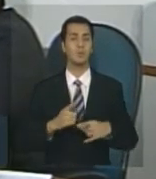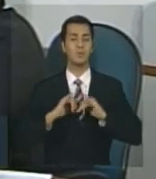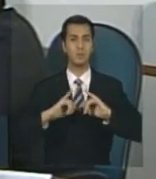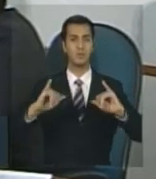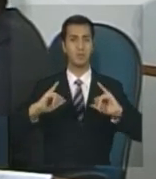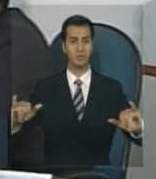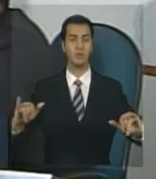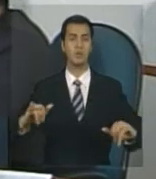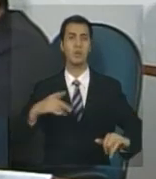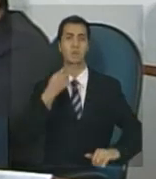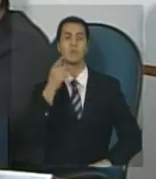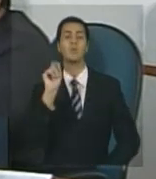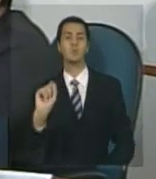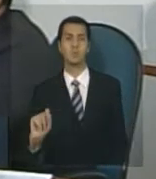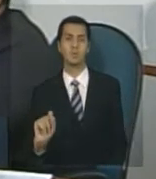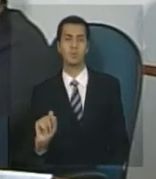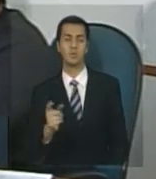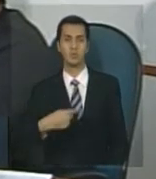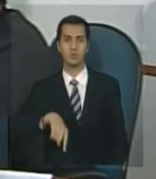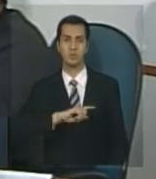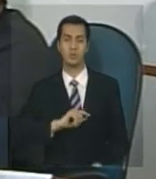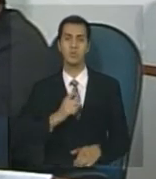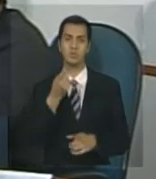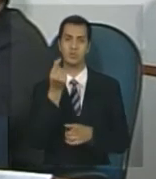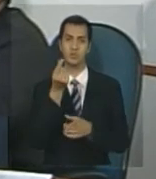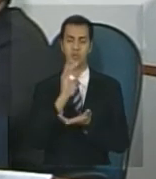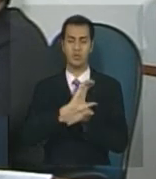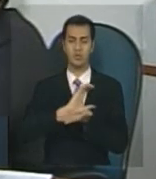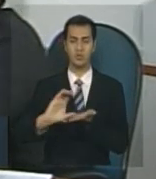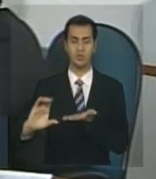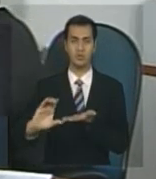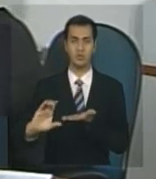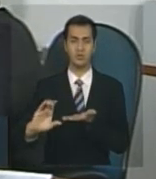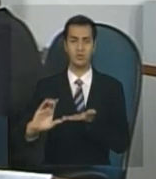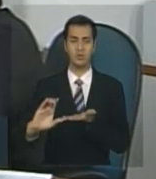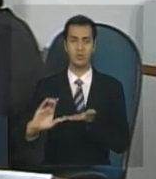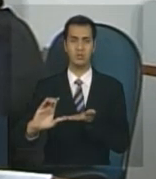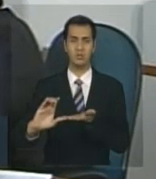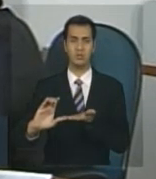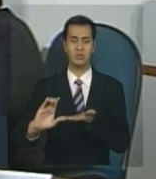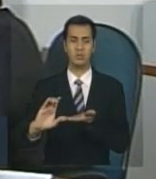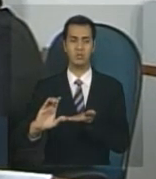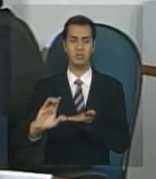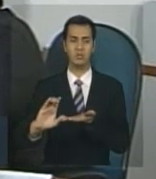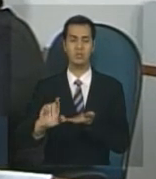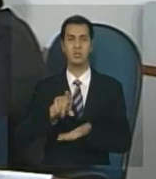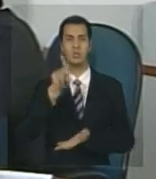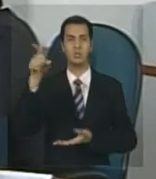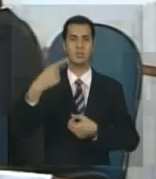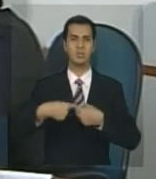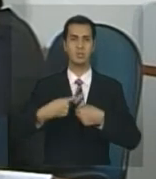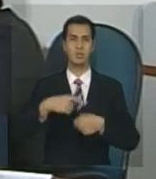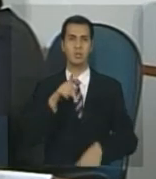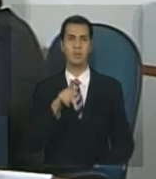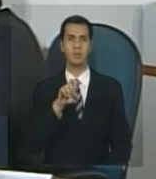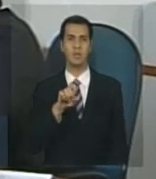afirmações de que nós teríamos alocado recursos para a cidade de